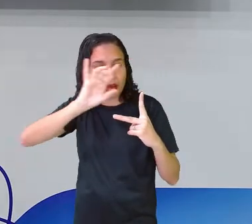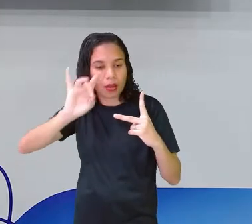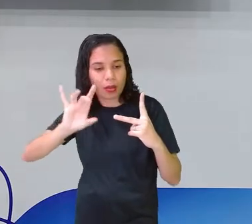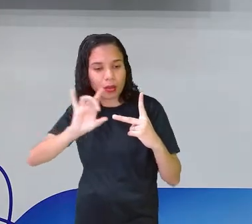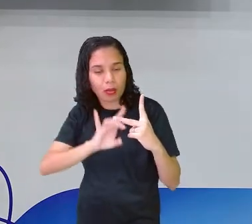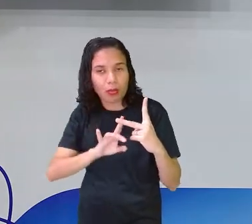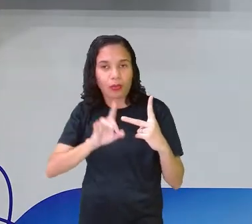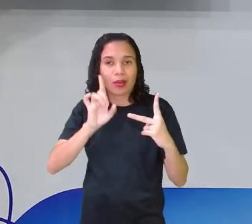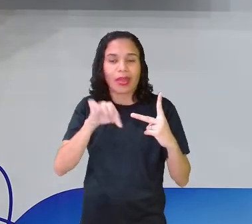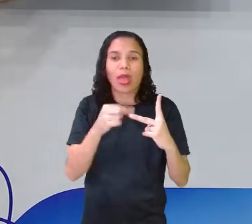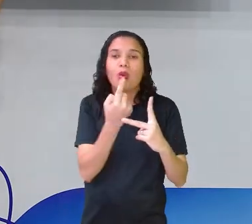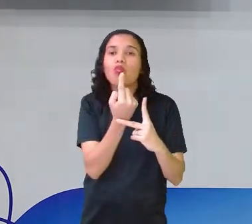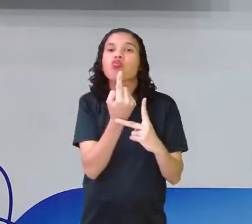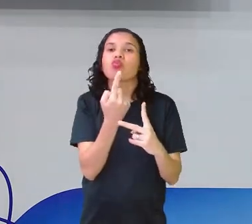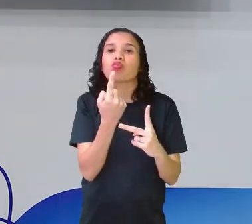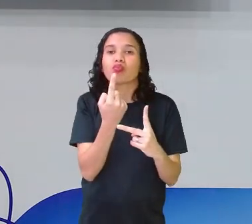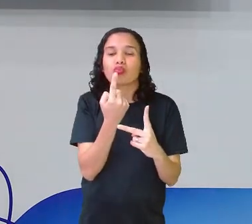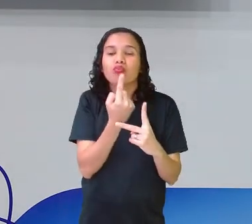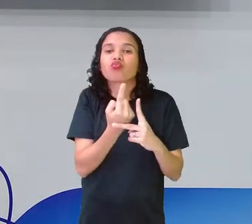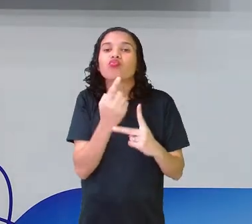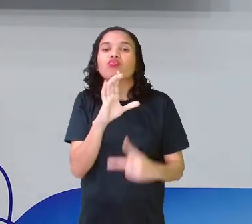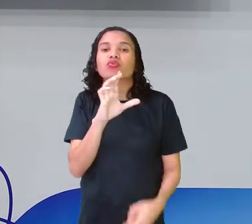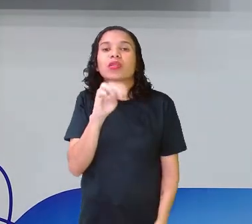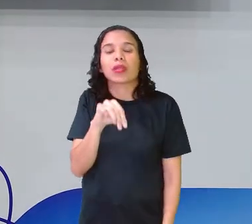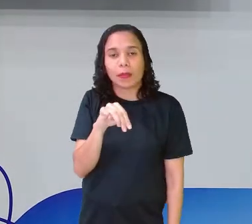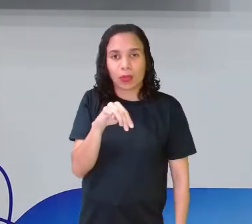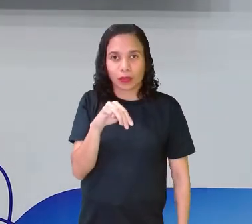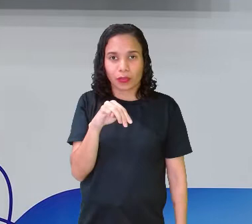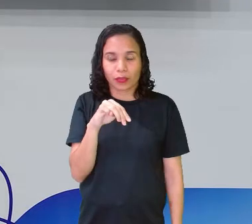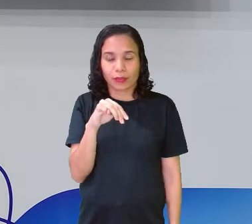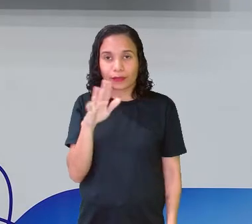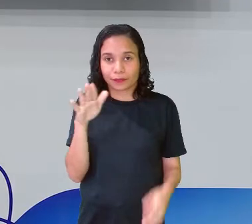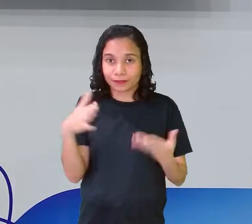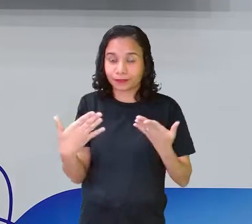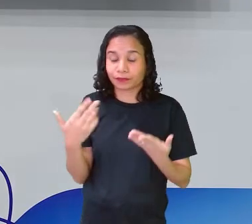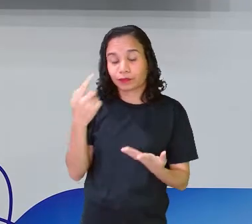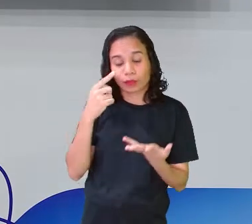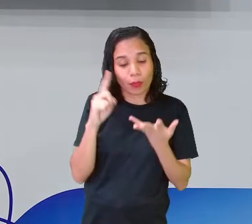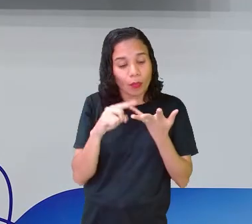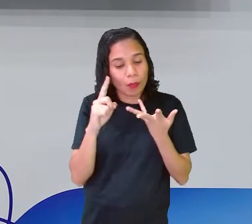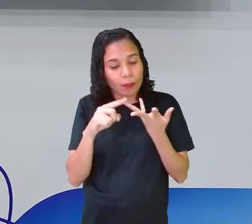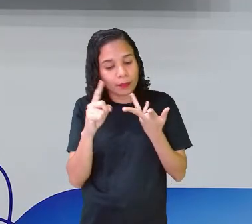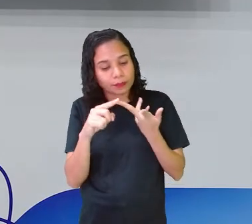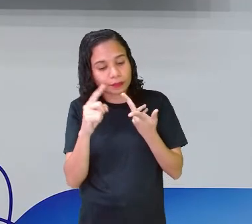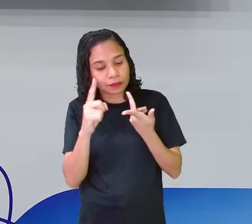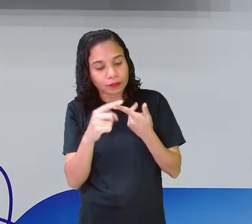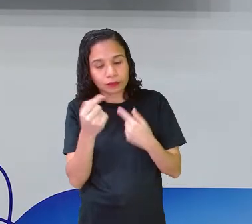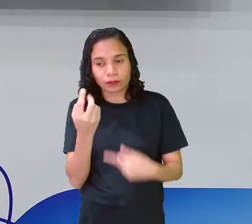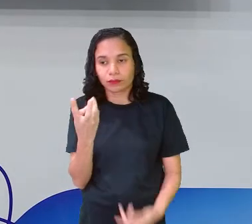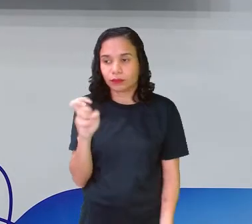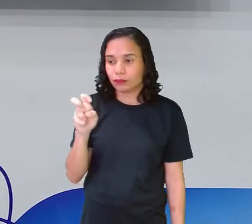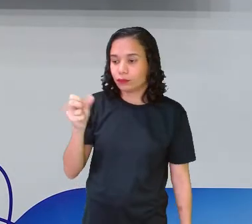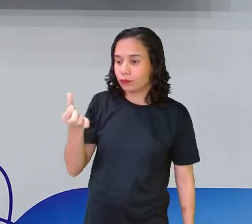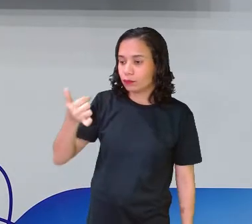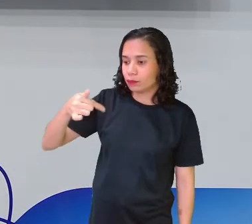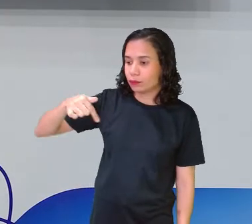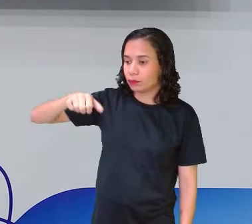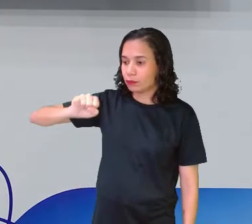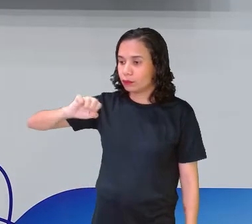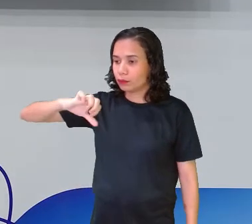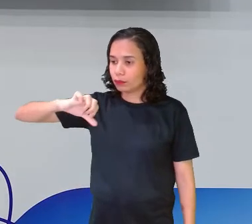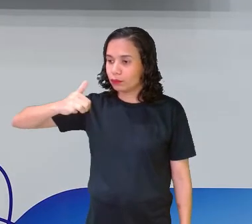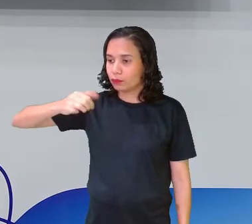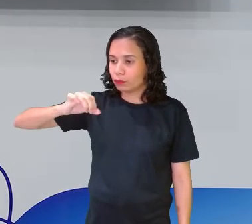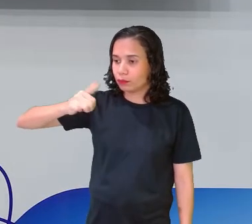no meio vale 1 centímetro quadrado. Então, eu vou contar. 1, 2, 3, 4, 5, 6,